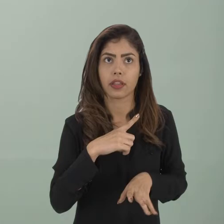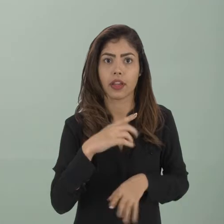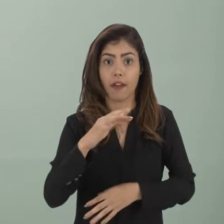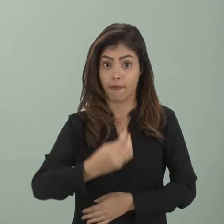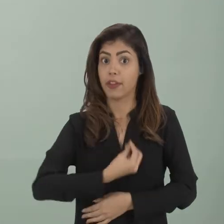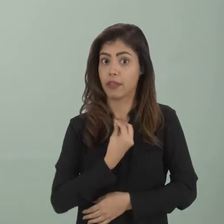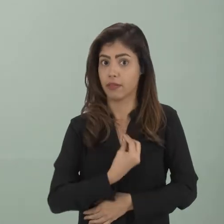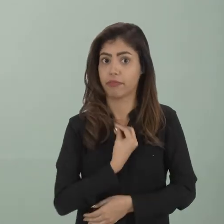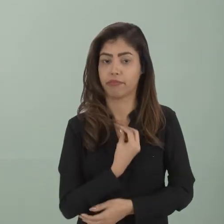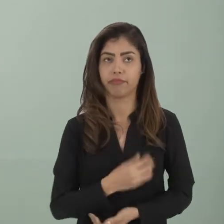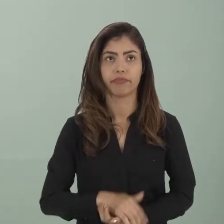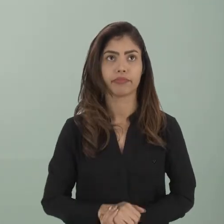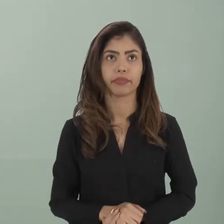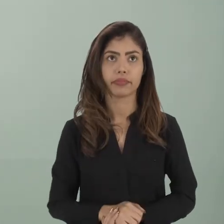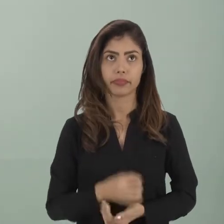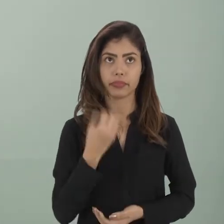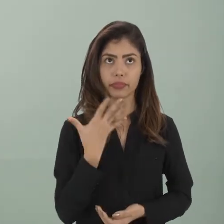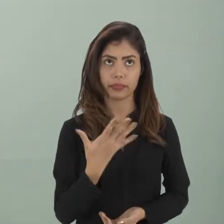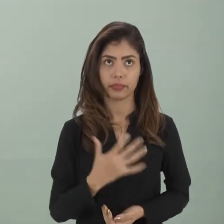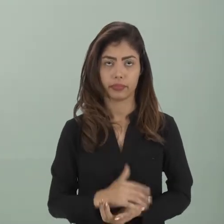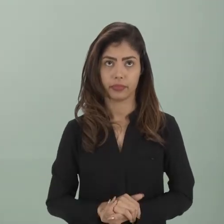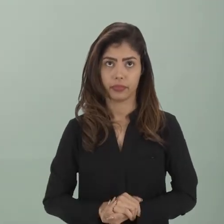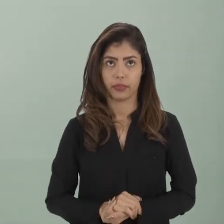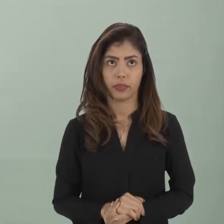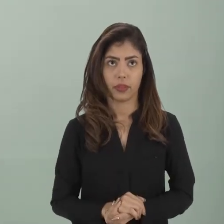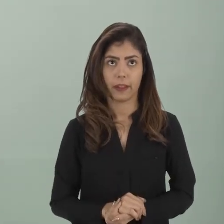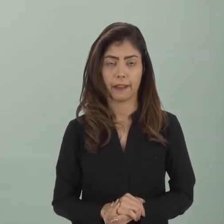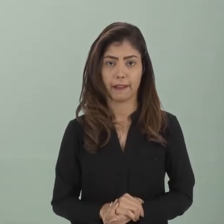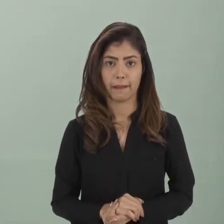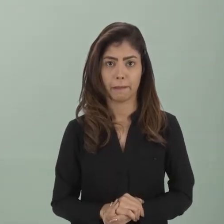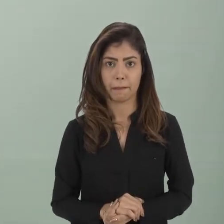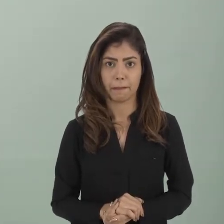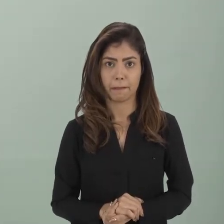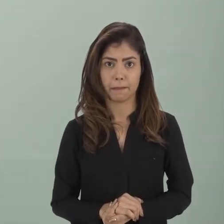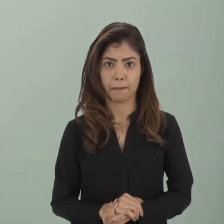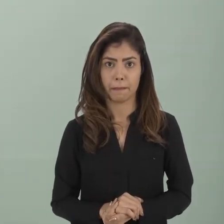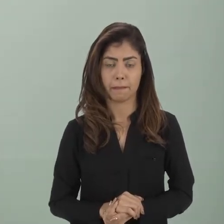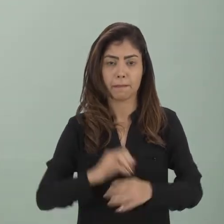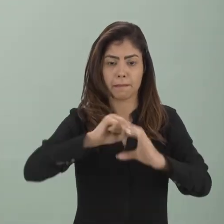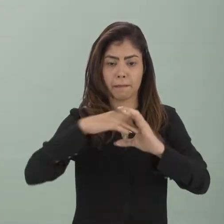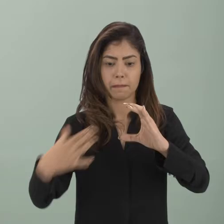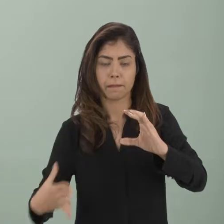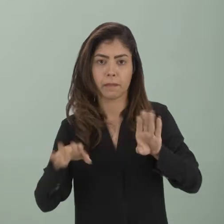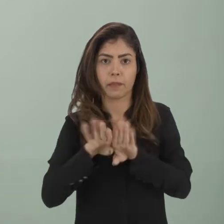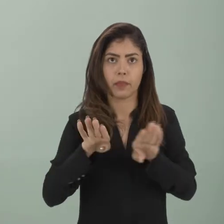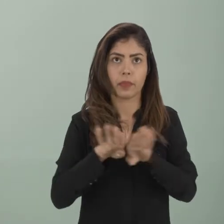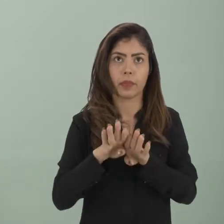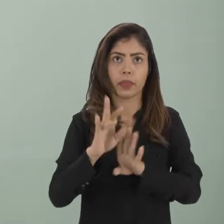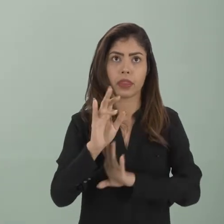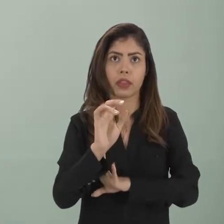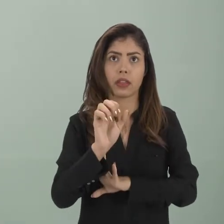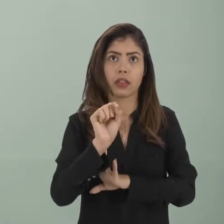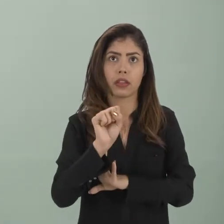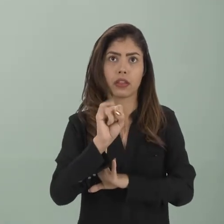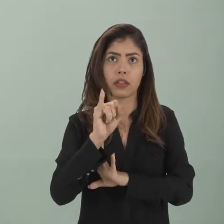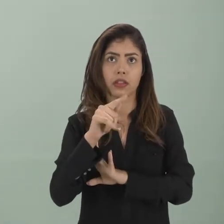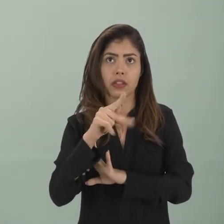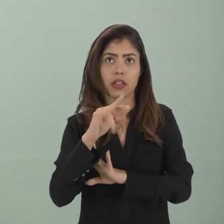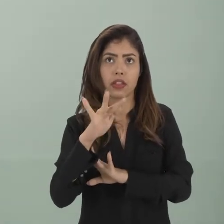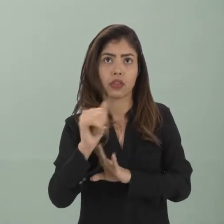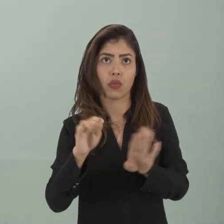vida. Bom, ele tem esse caráter de sincício. Que caráter é